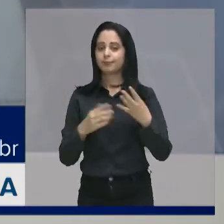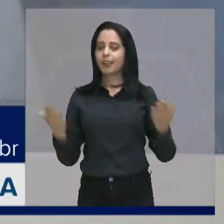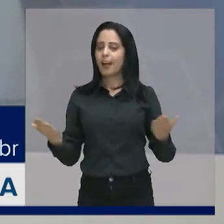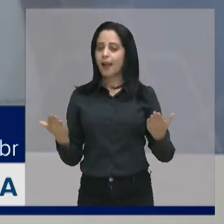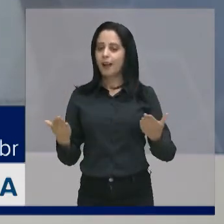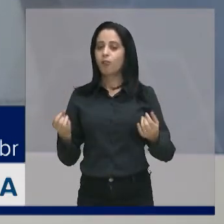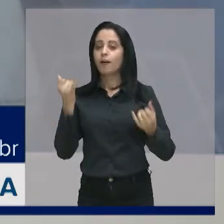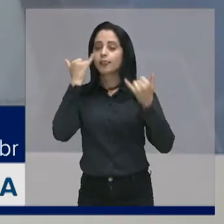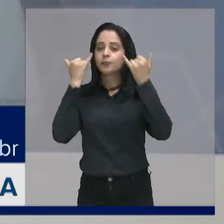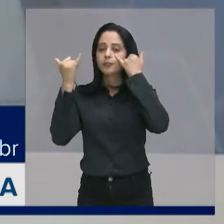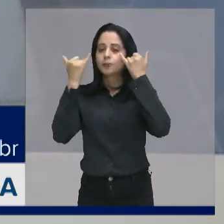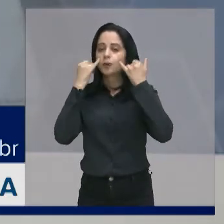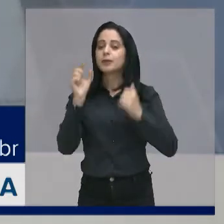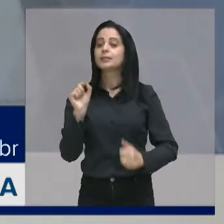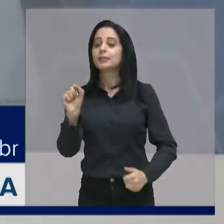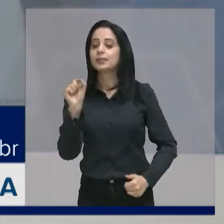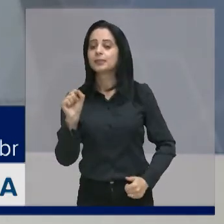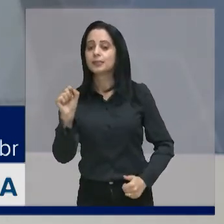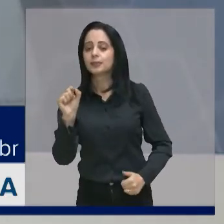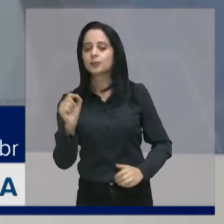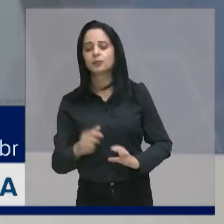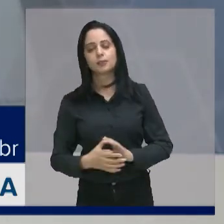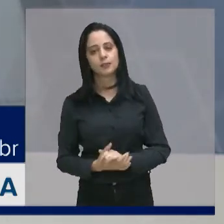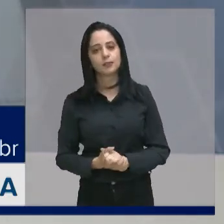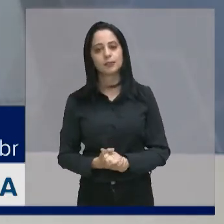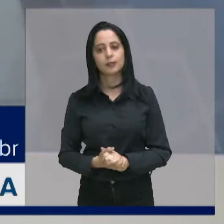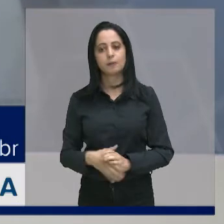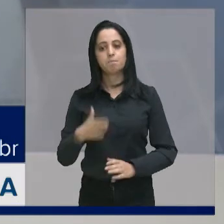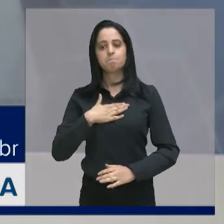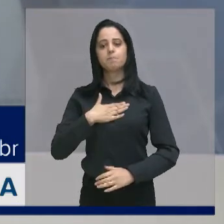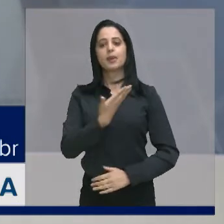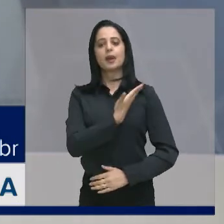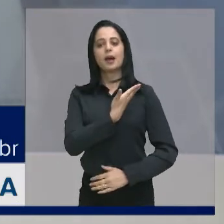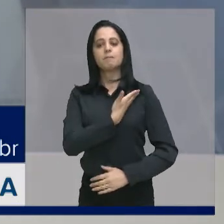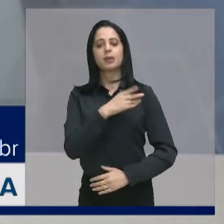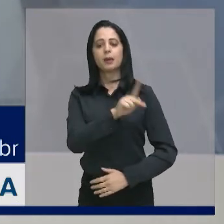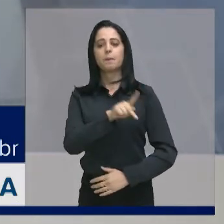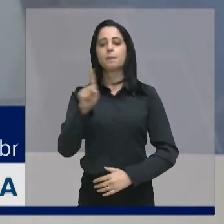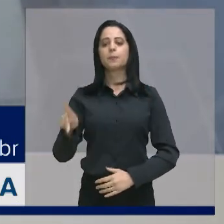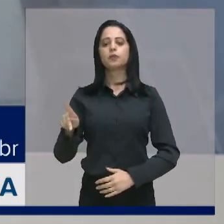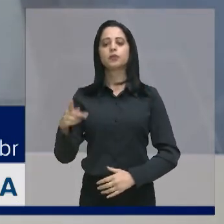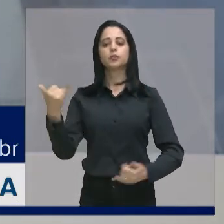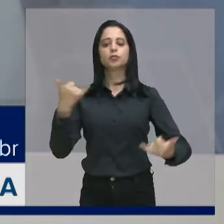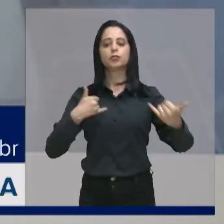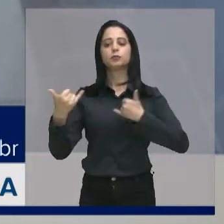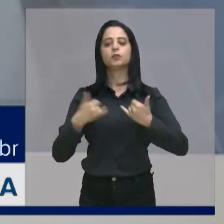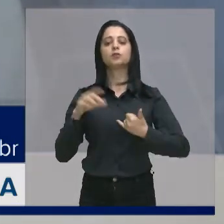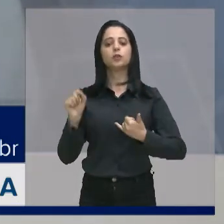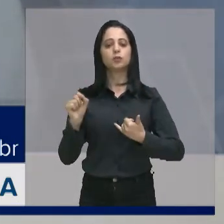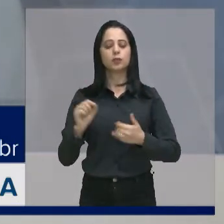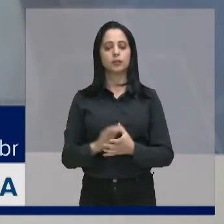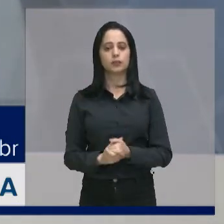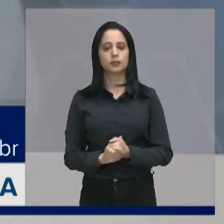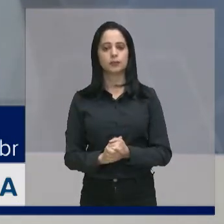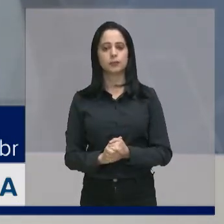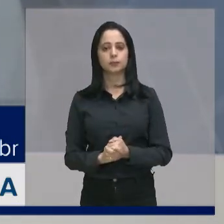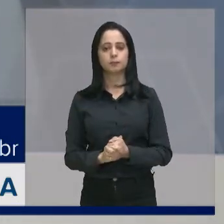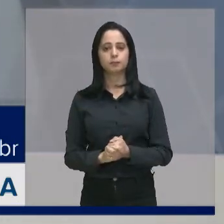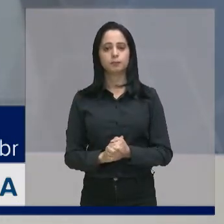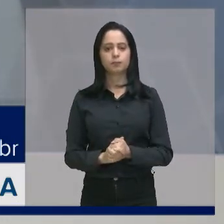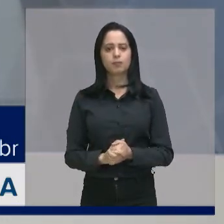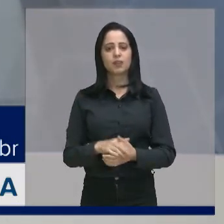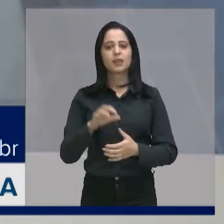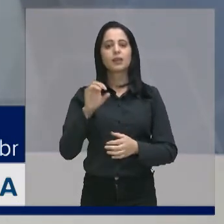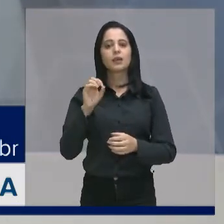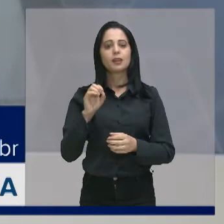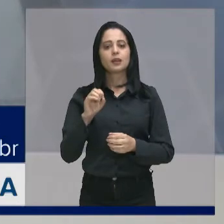chegar de uma colega profissional da educação falando que se hoje, né, fez o comentário, se é possível